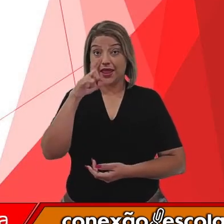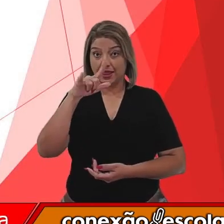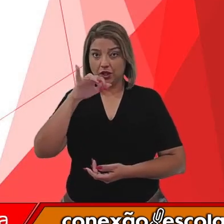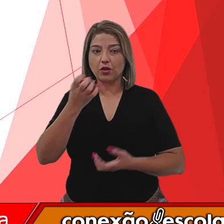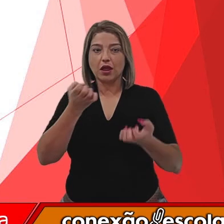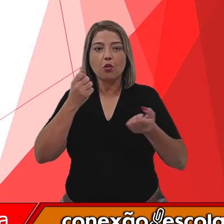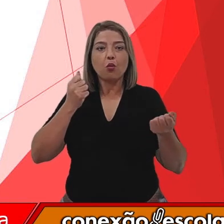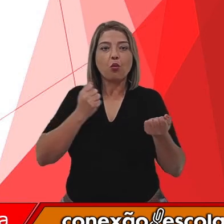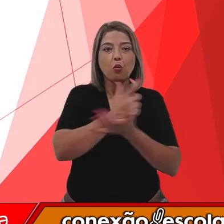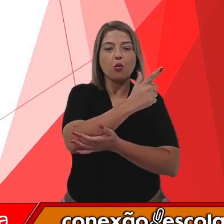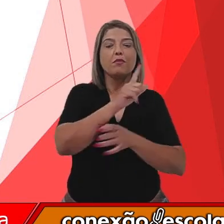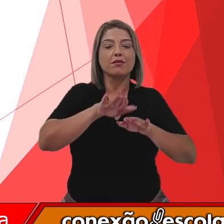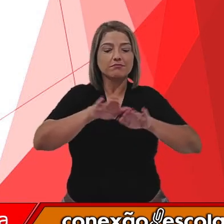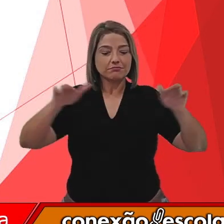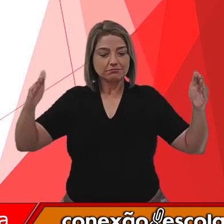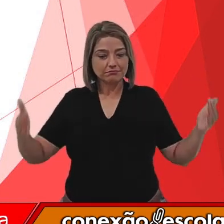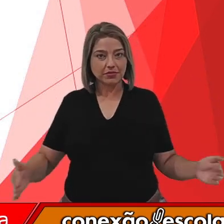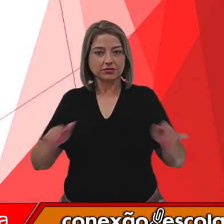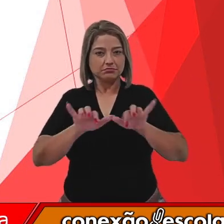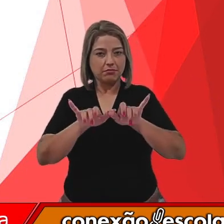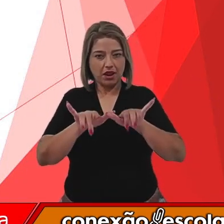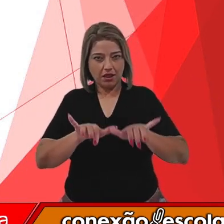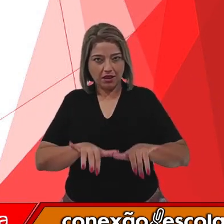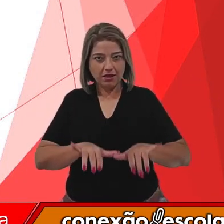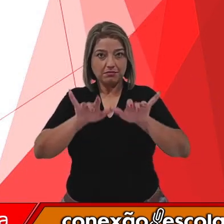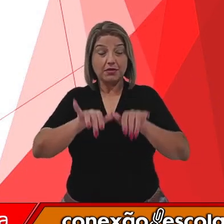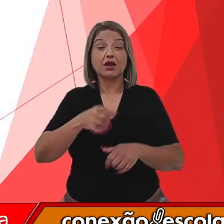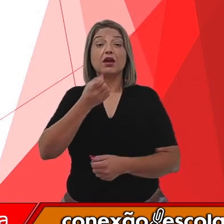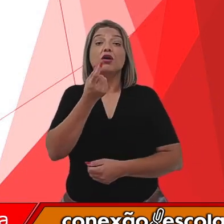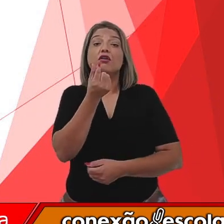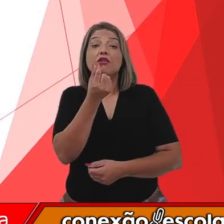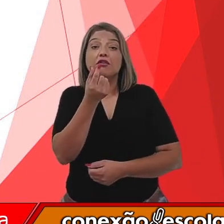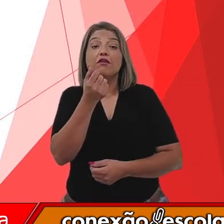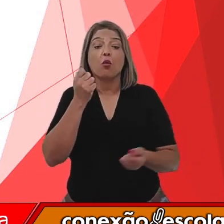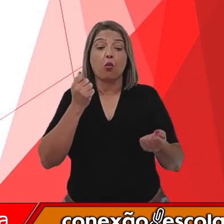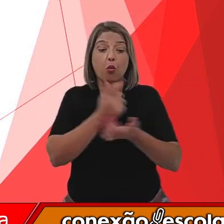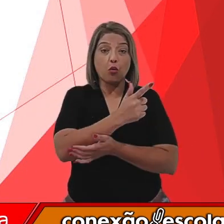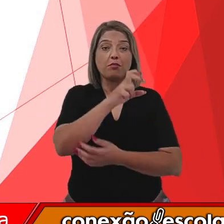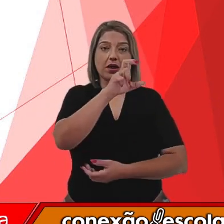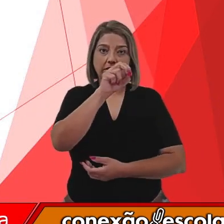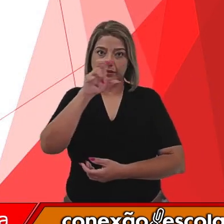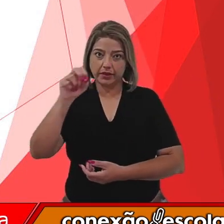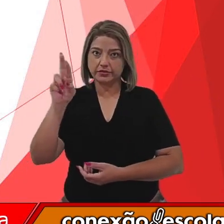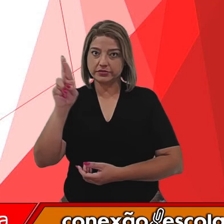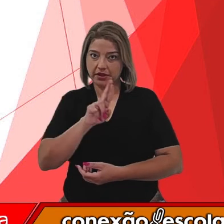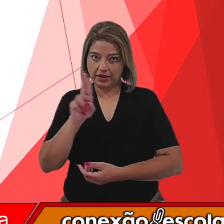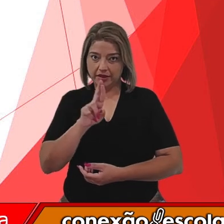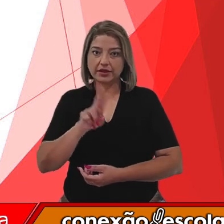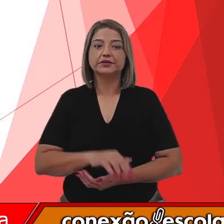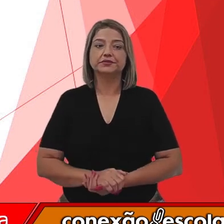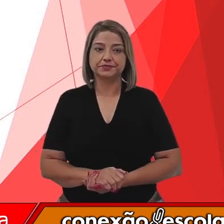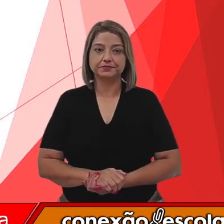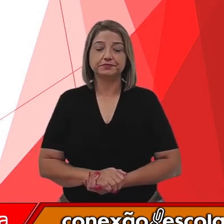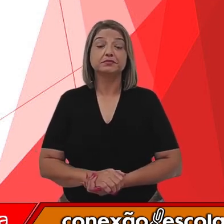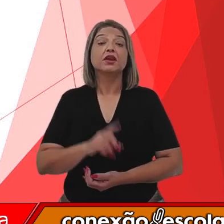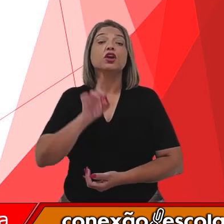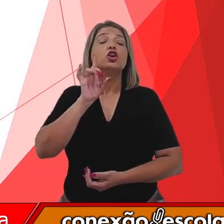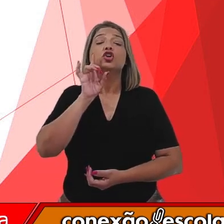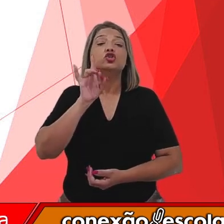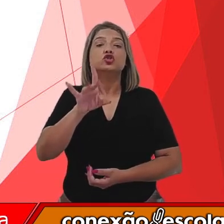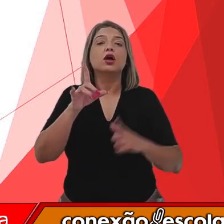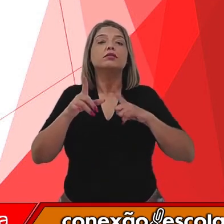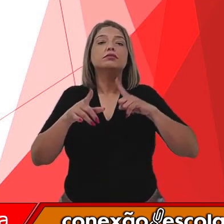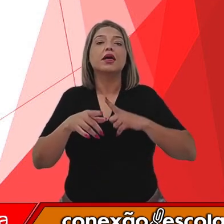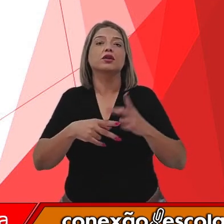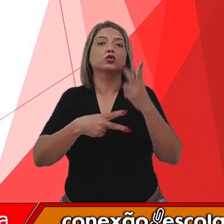uma mesa digitalizadora, que custa R$500. No entanto, ele possui apenas 2/5